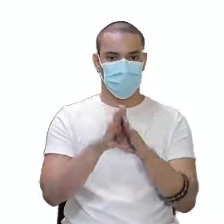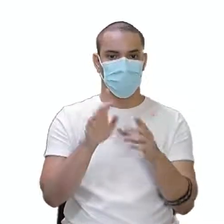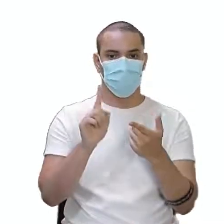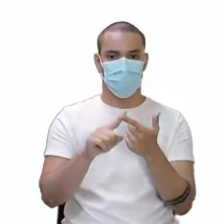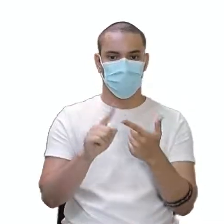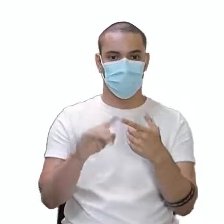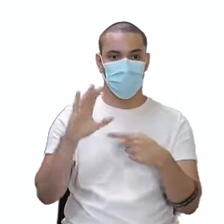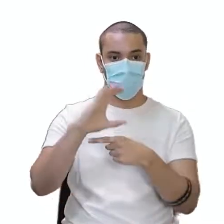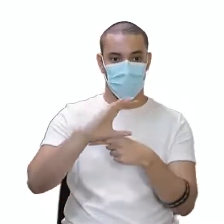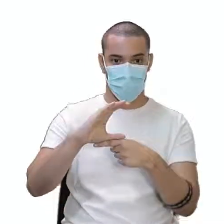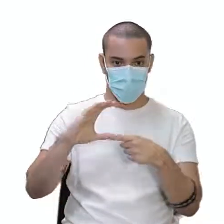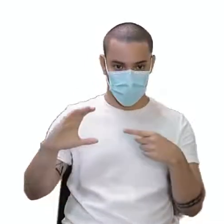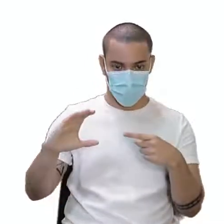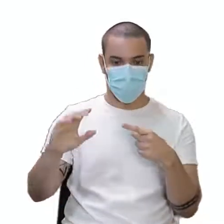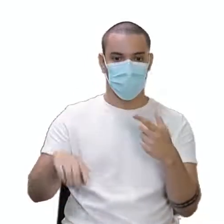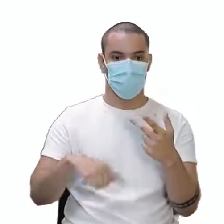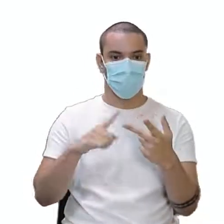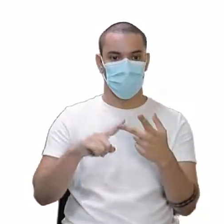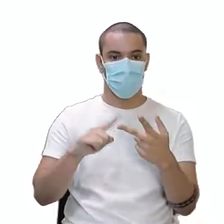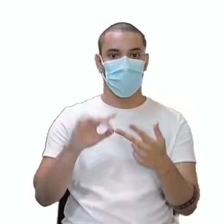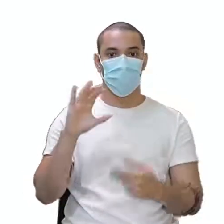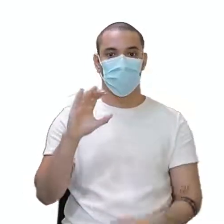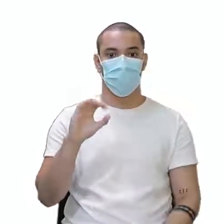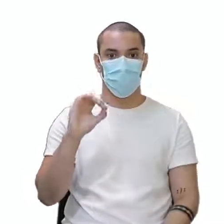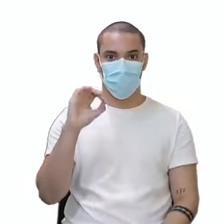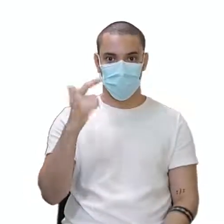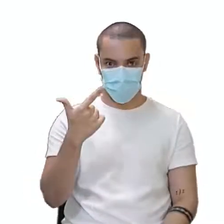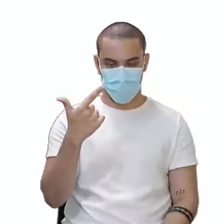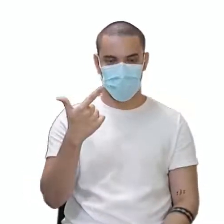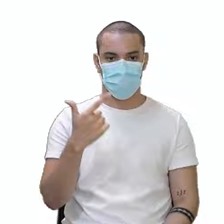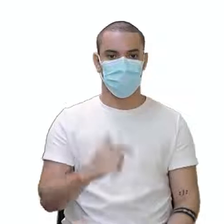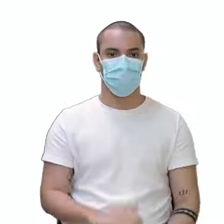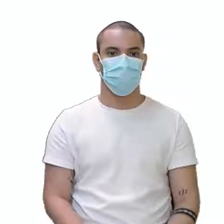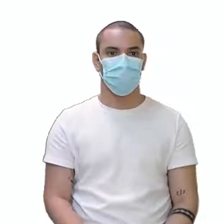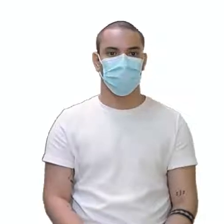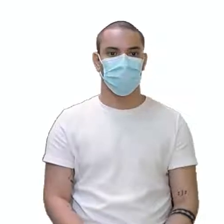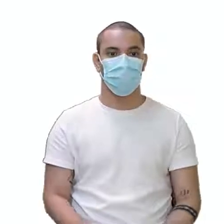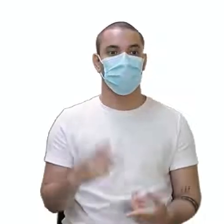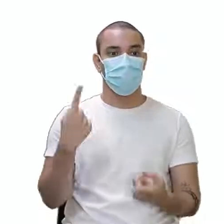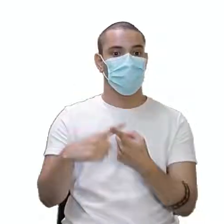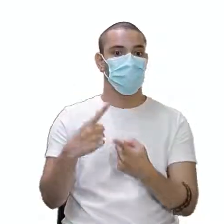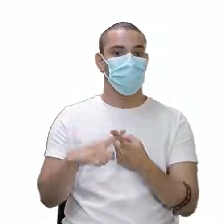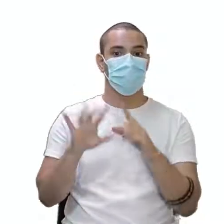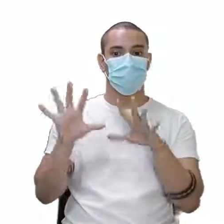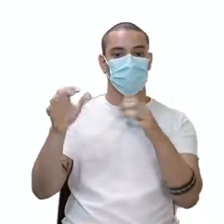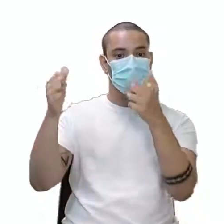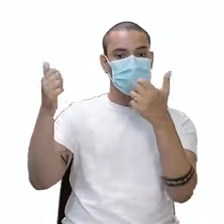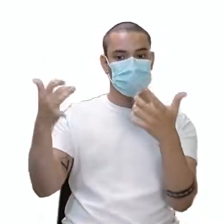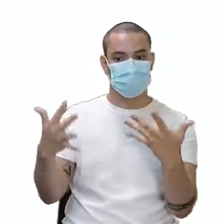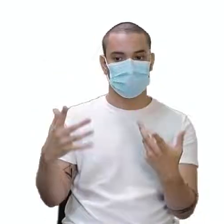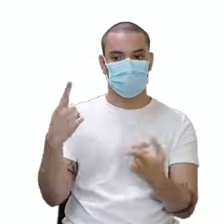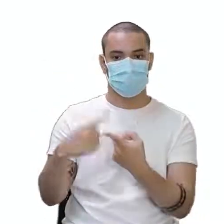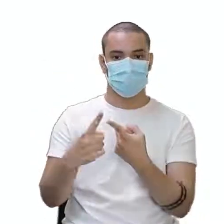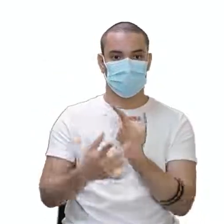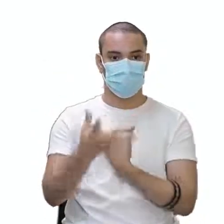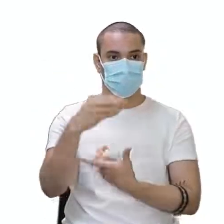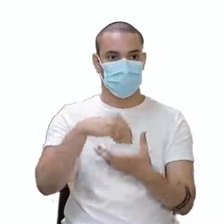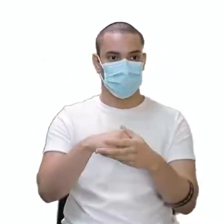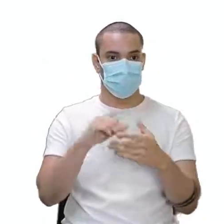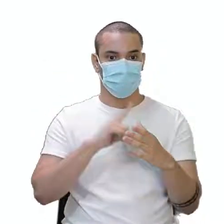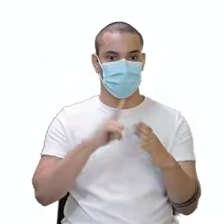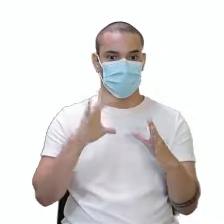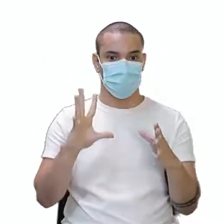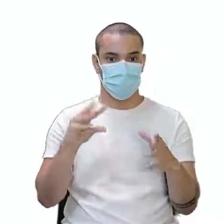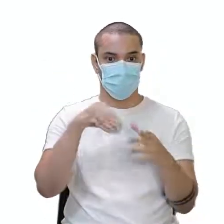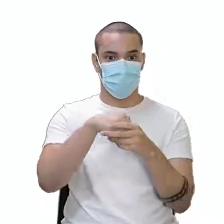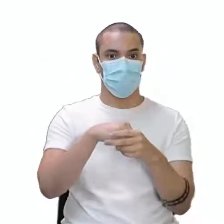do carbono e o ciclo do oxigênio. Por que eles são chamados de ciclos biogeoquímicos? Porque eles vão compor